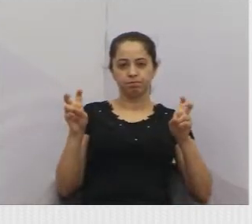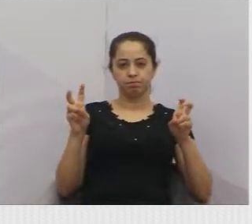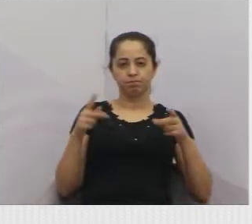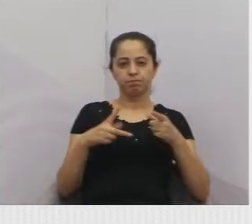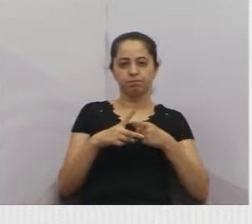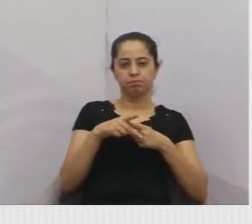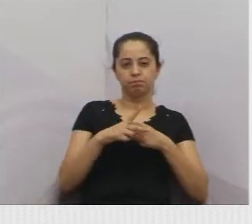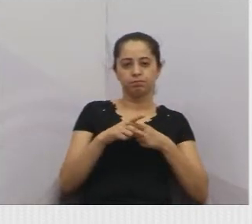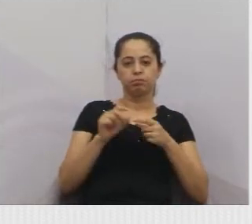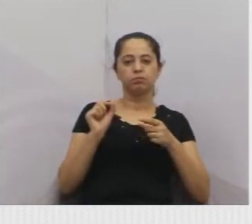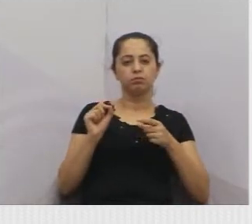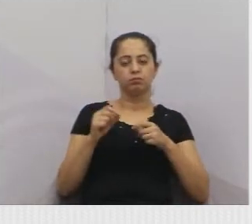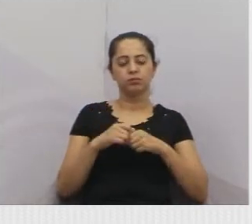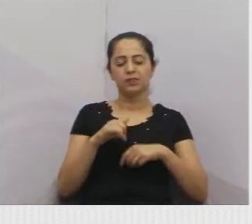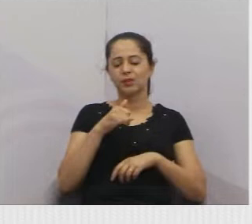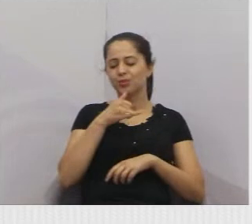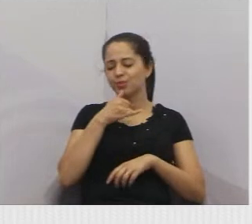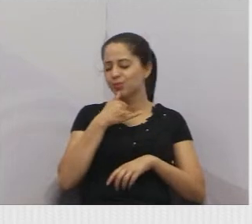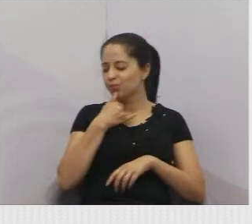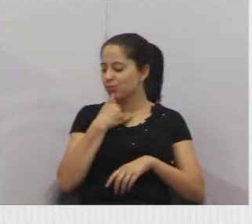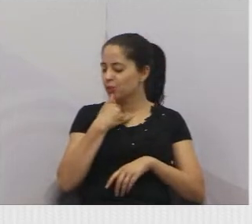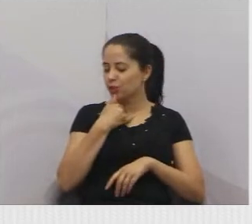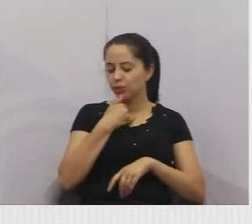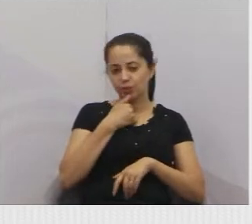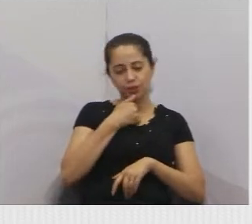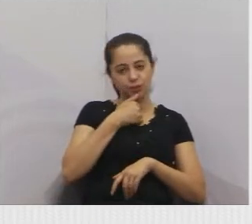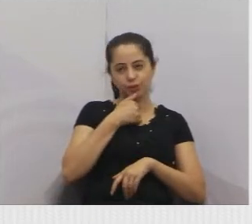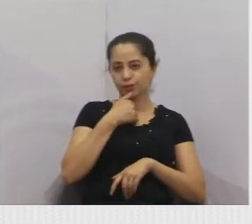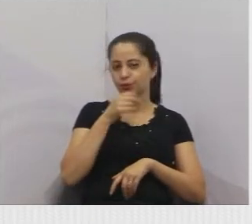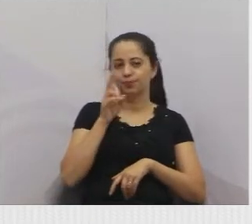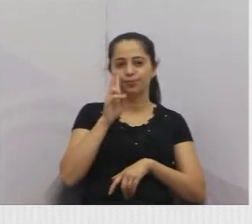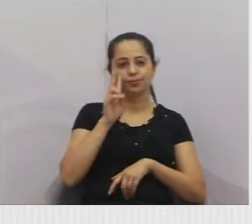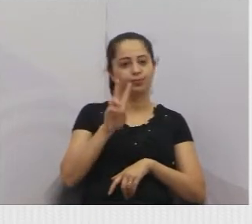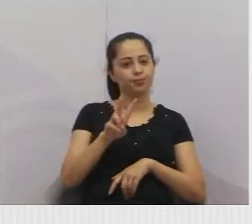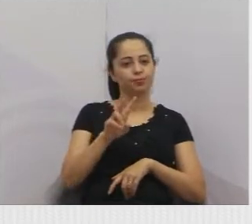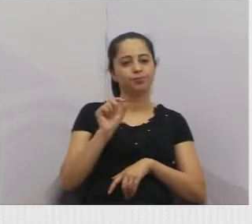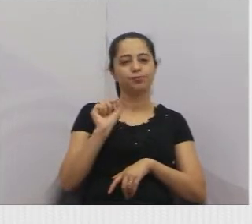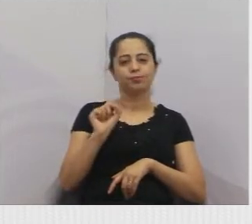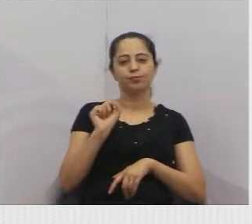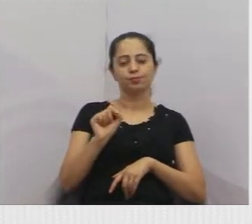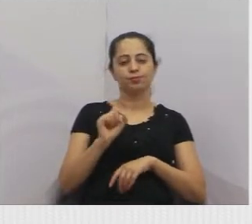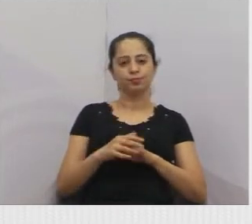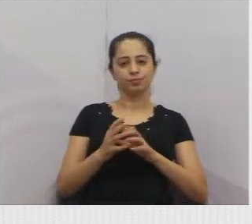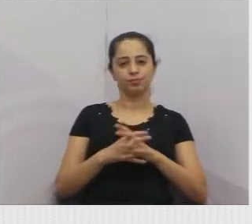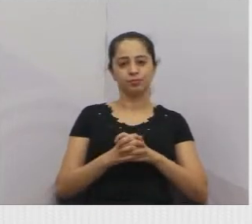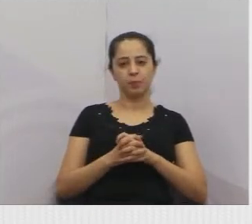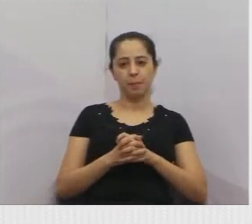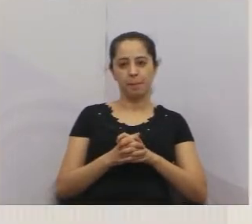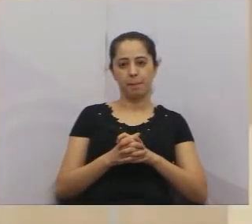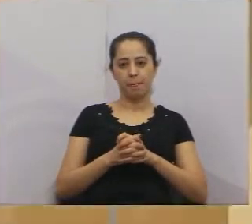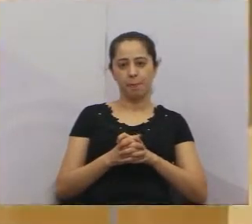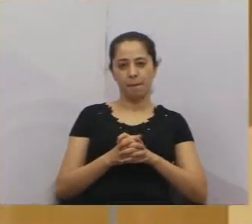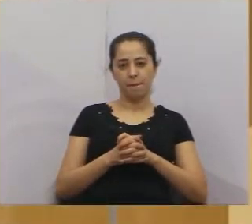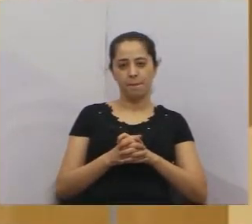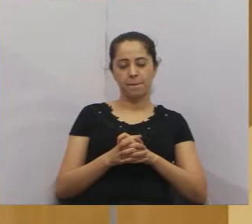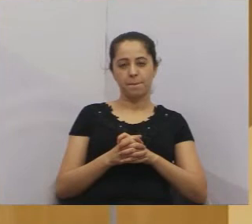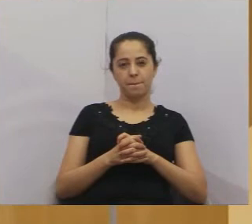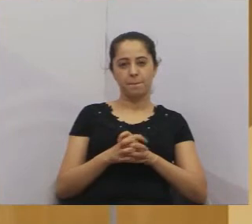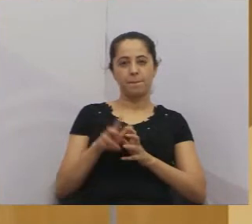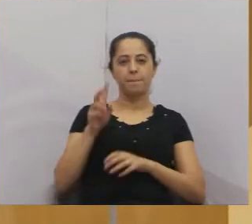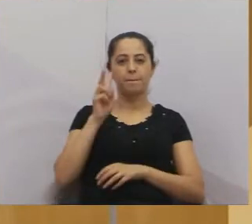manutenção, com muita tristeza nós presenciamos nessa semana, obrigado técnico,